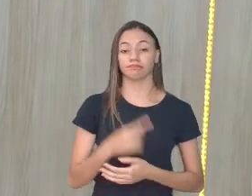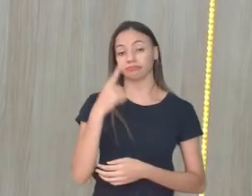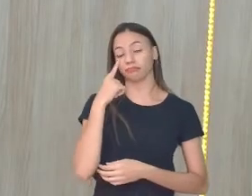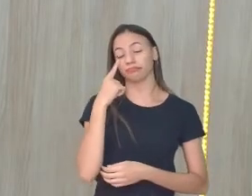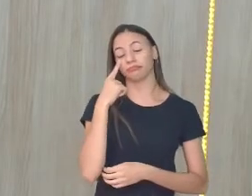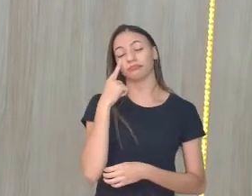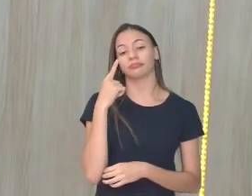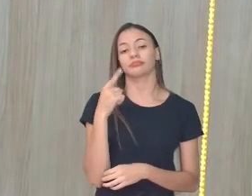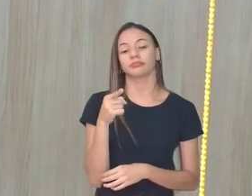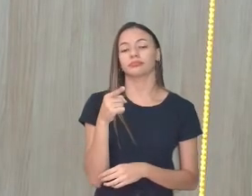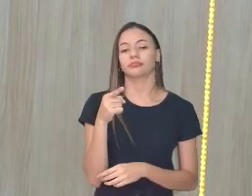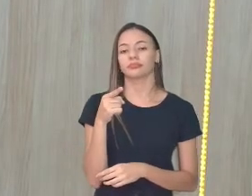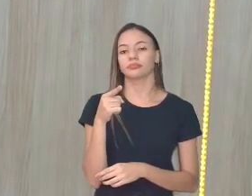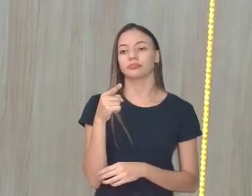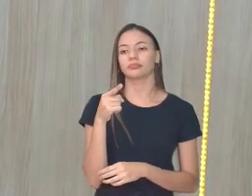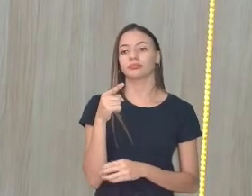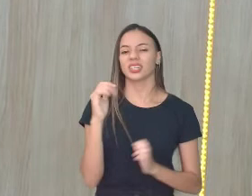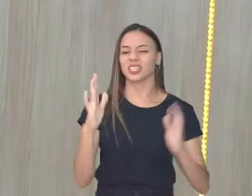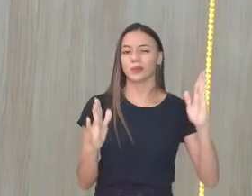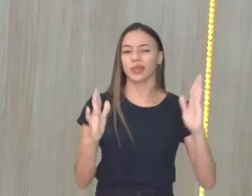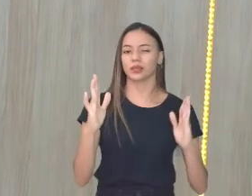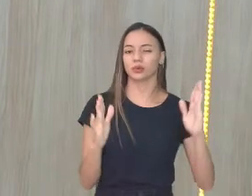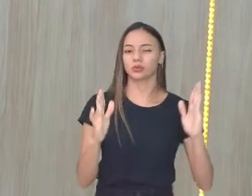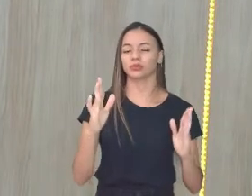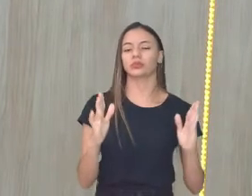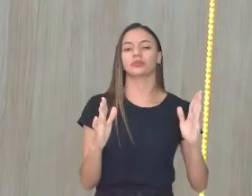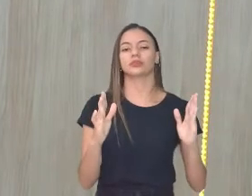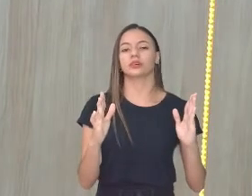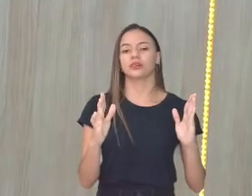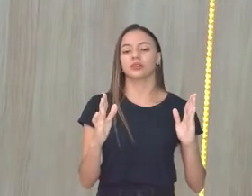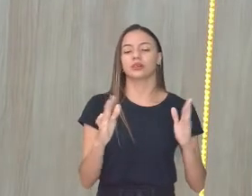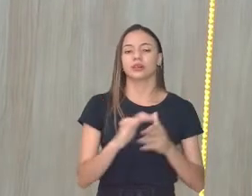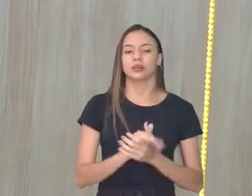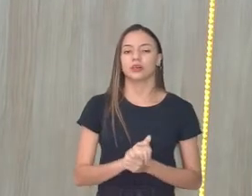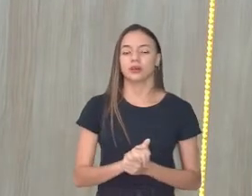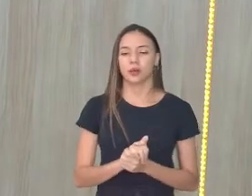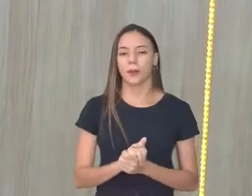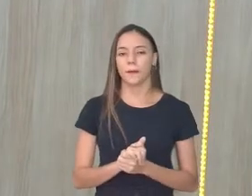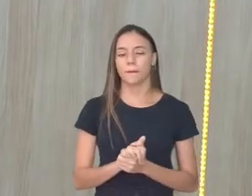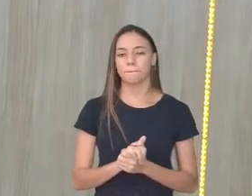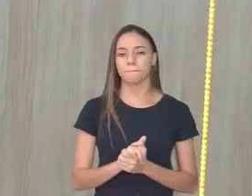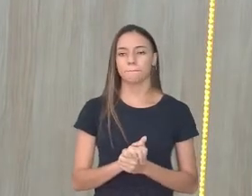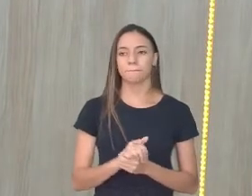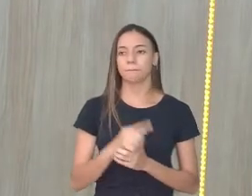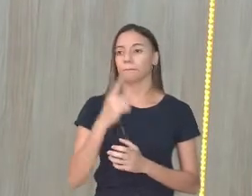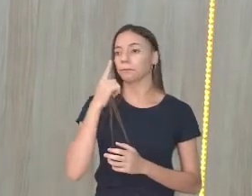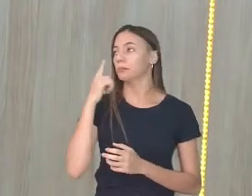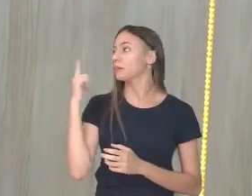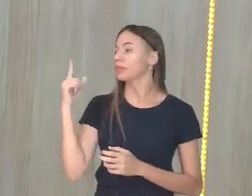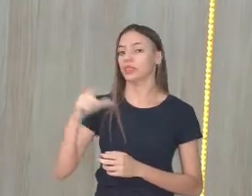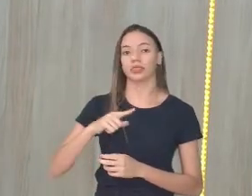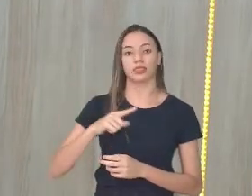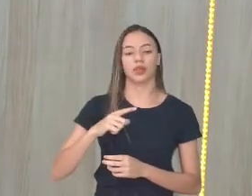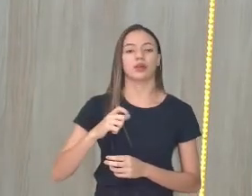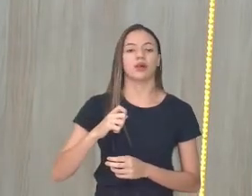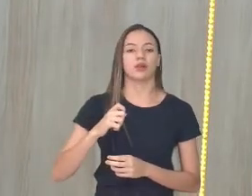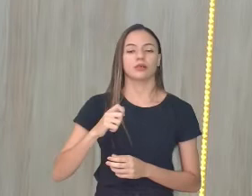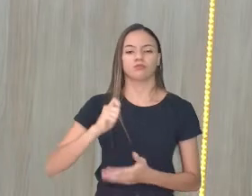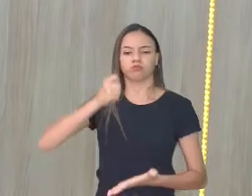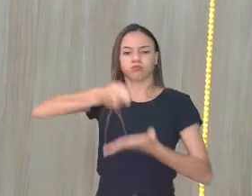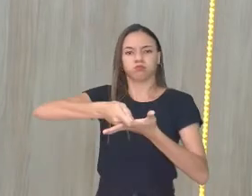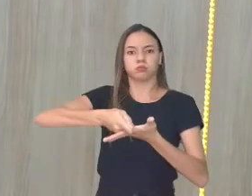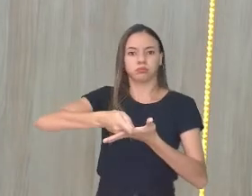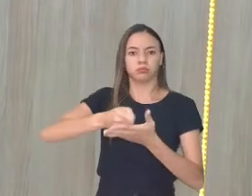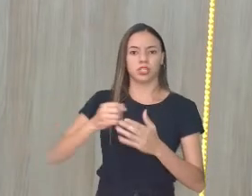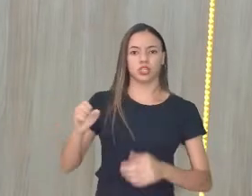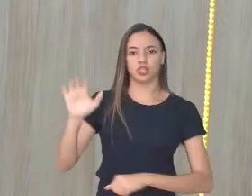observa que nesse intervalo de tempo, né, porque a gente vai ter aí ó, a ditadura do Estado Novo, né, de